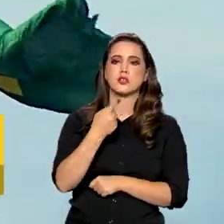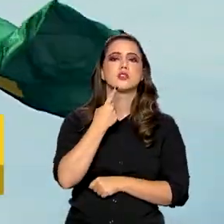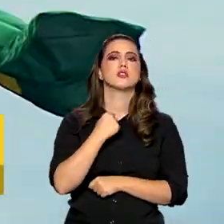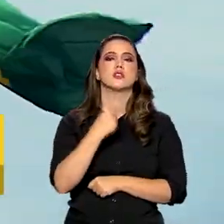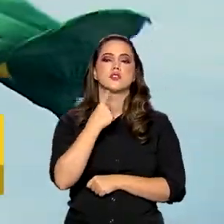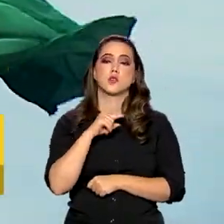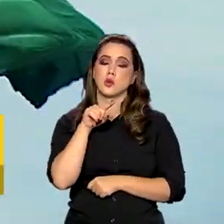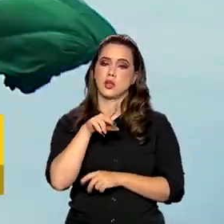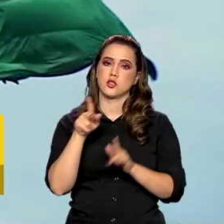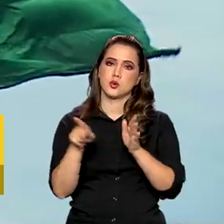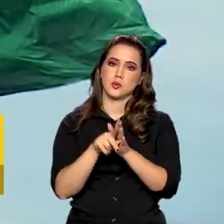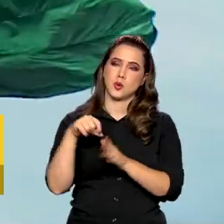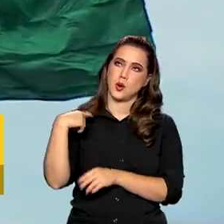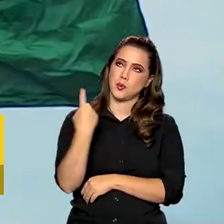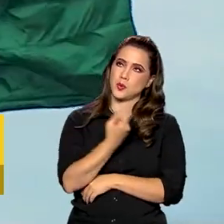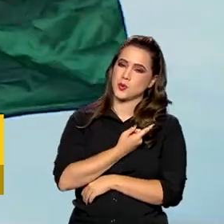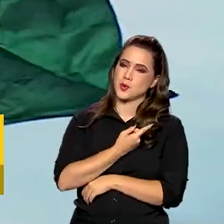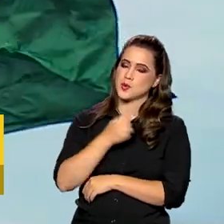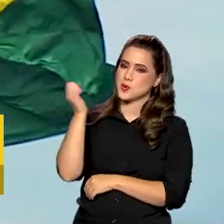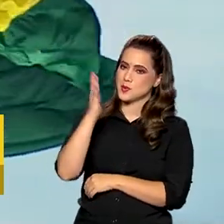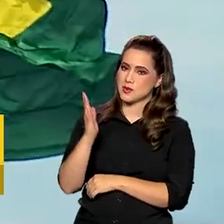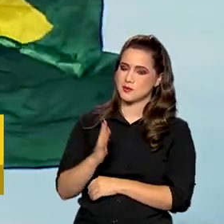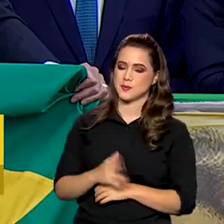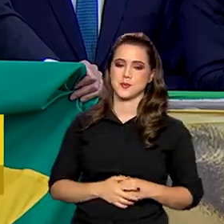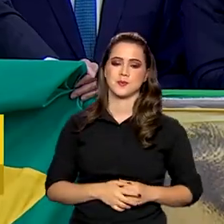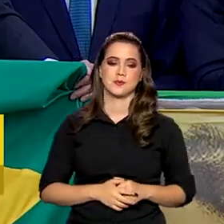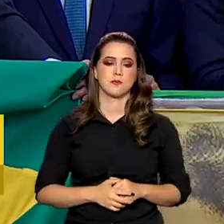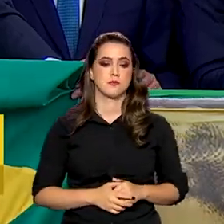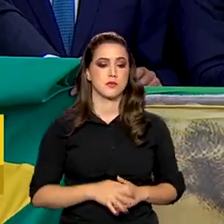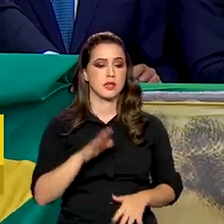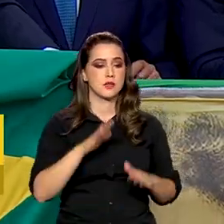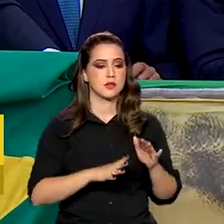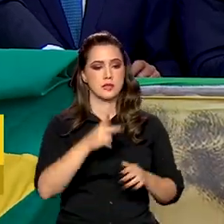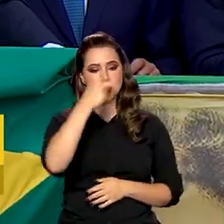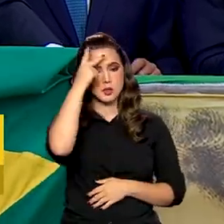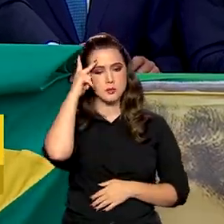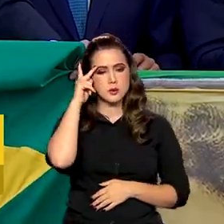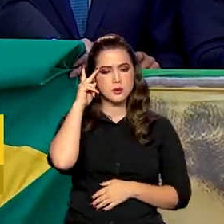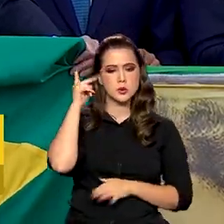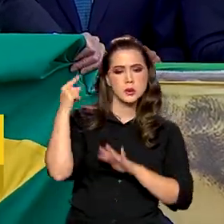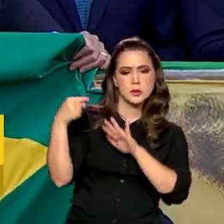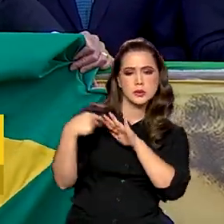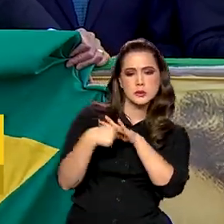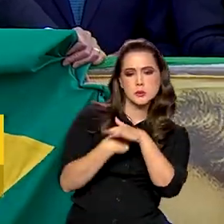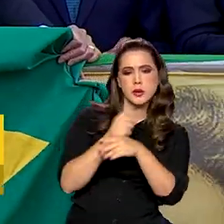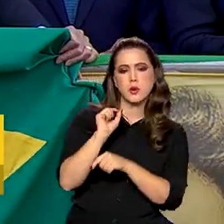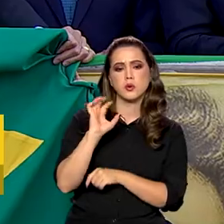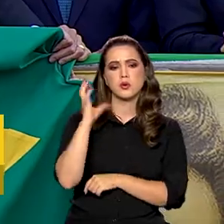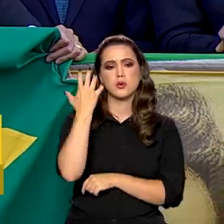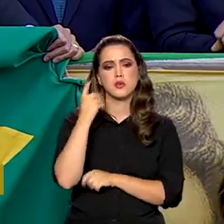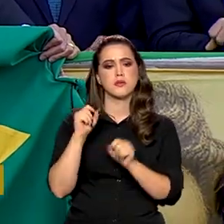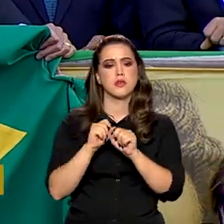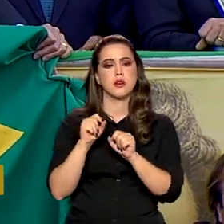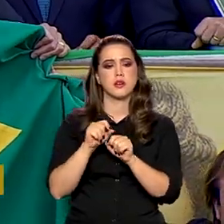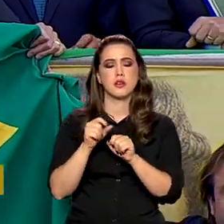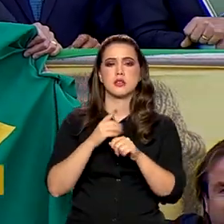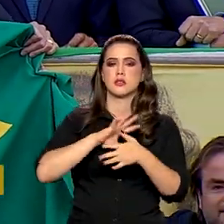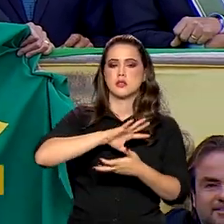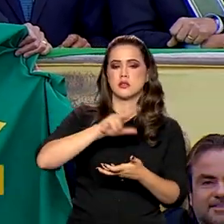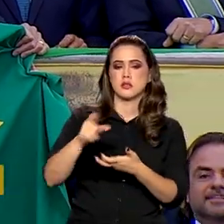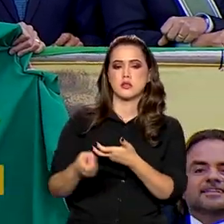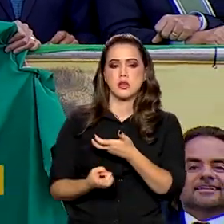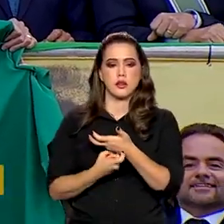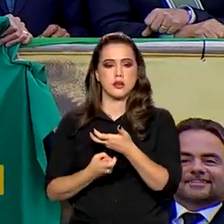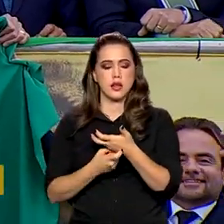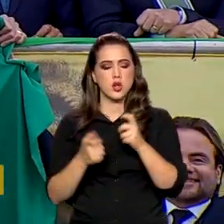dos brasileiros. Muita gente se pergunta, né, comandante, o que as pessoas fazem lá na Antártica, no continente gelado? O senhor lembrou essa questão da